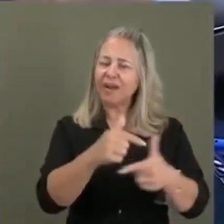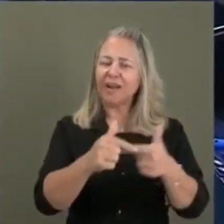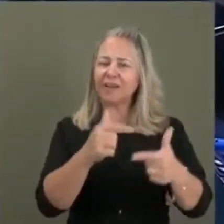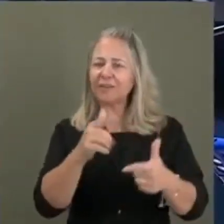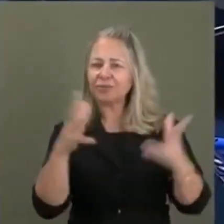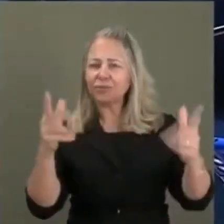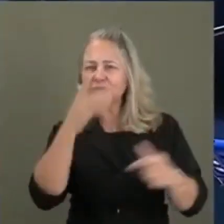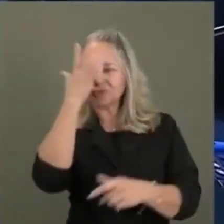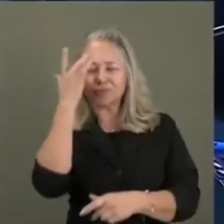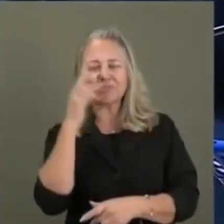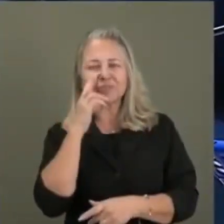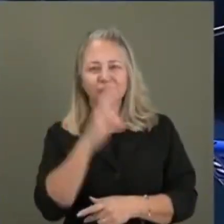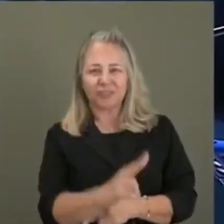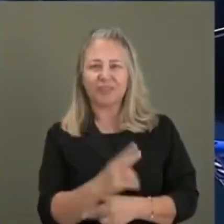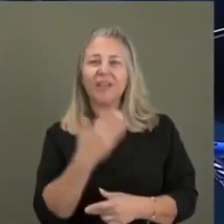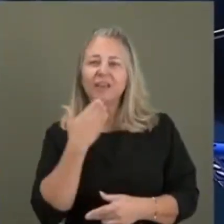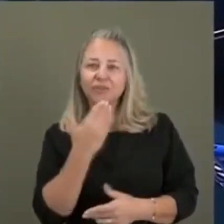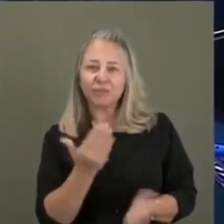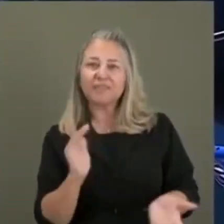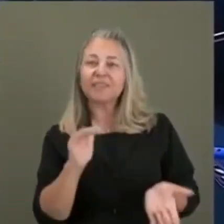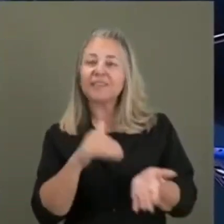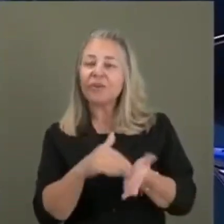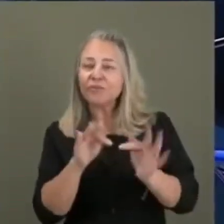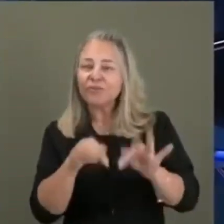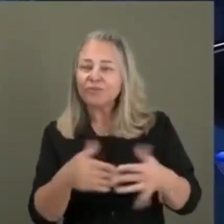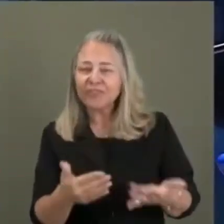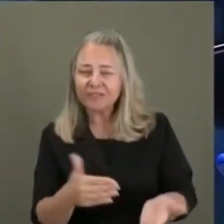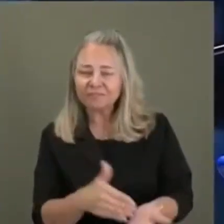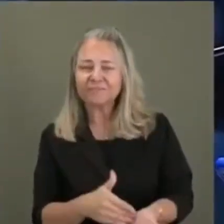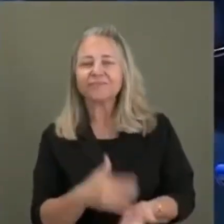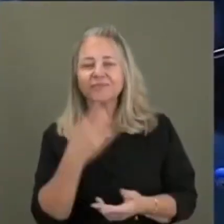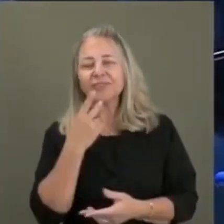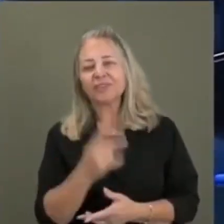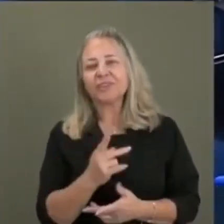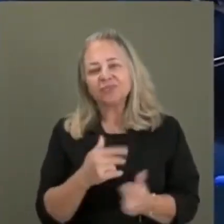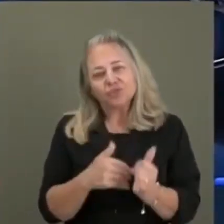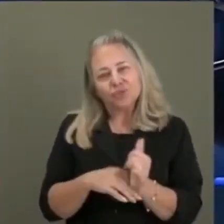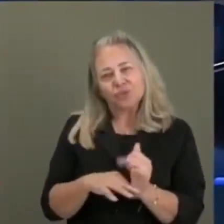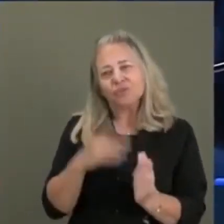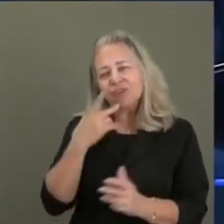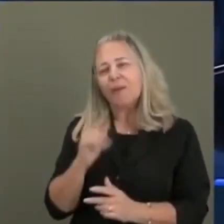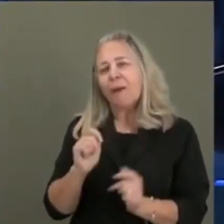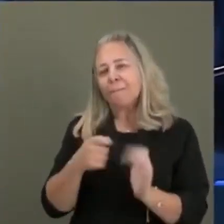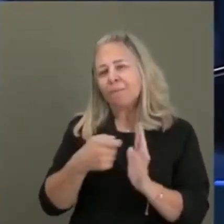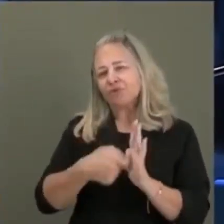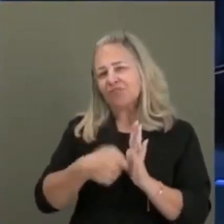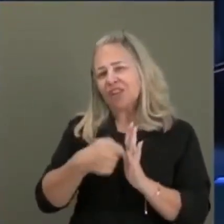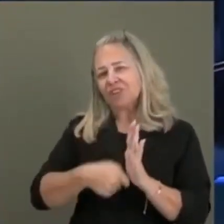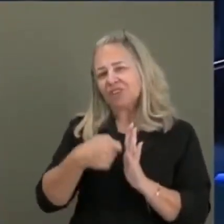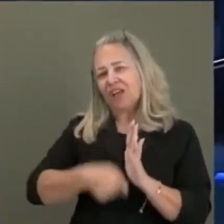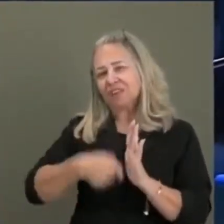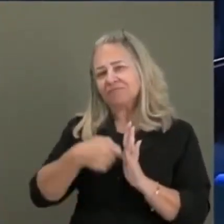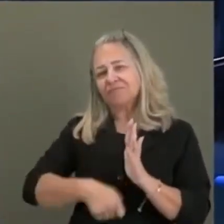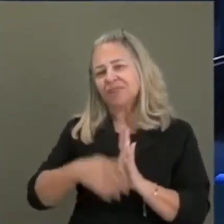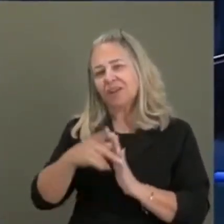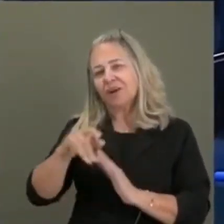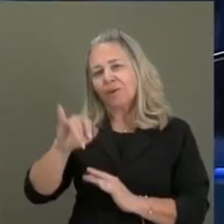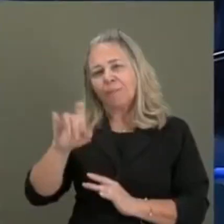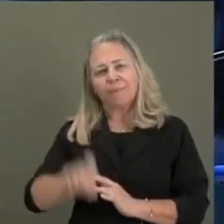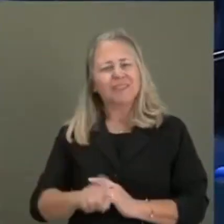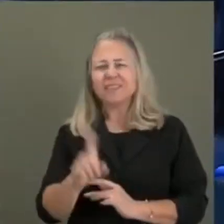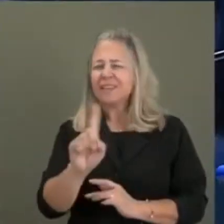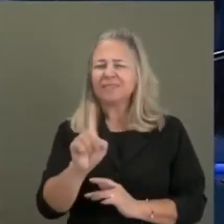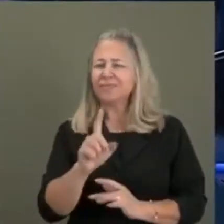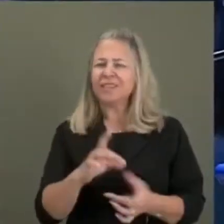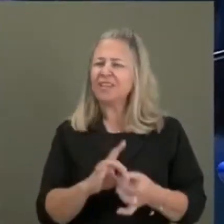E uma coisa que eu te peço até o fim do mandato, que a gente sempre escuta isso aqui, falando que às vezes pode até taxar o PIX. Então, que você lute para que até o final do mandato, não deixe isso